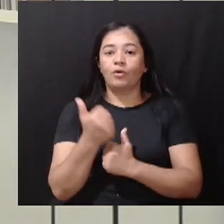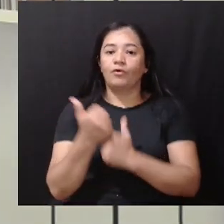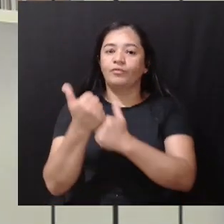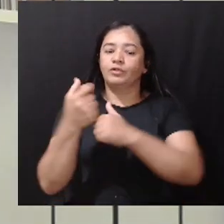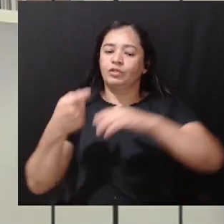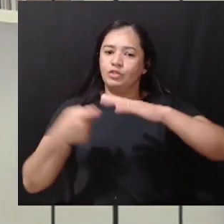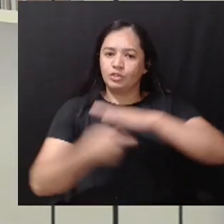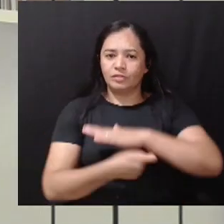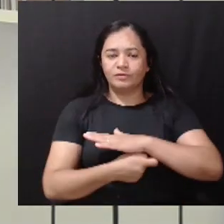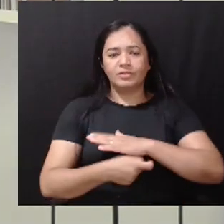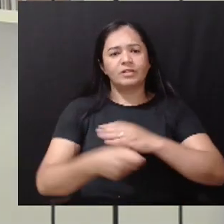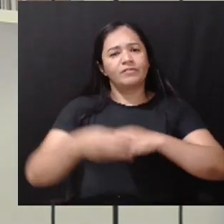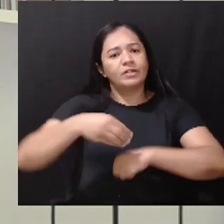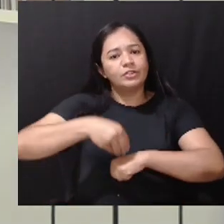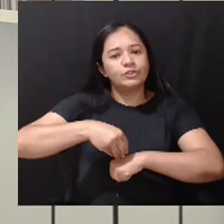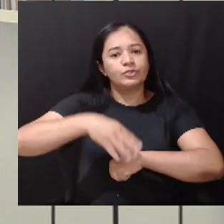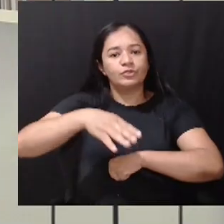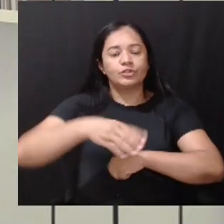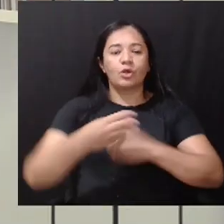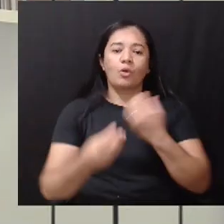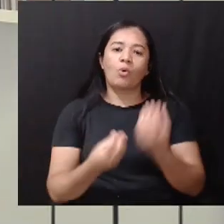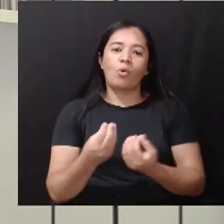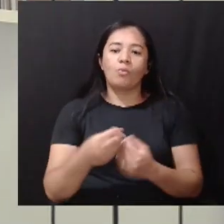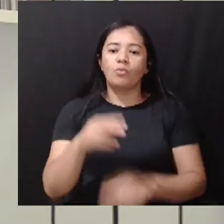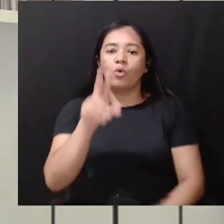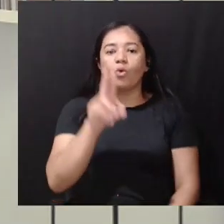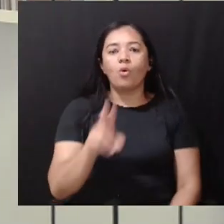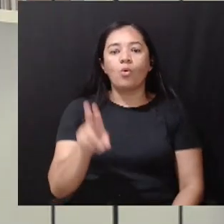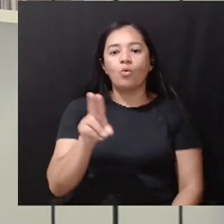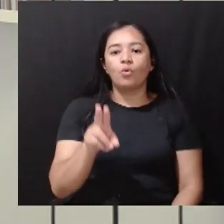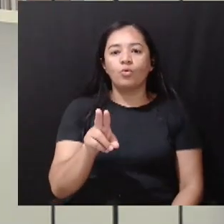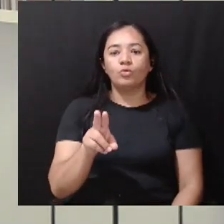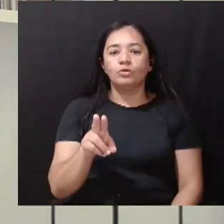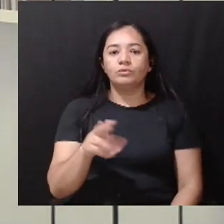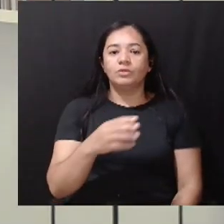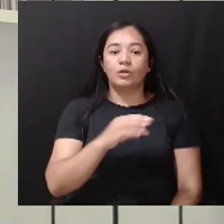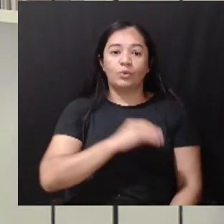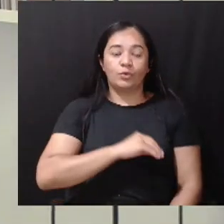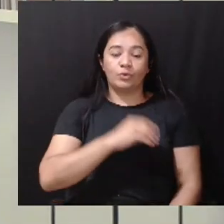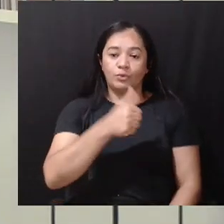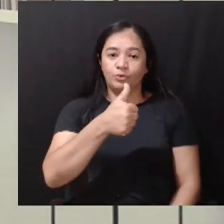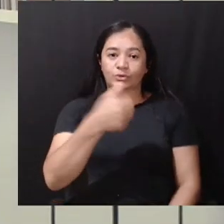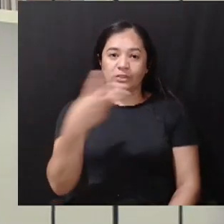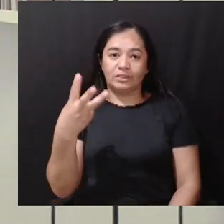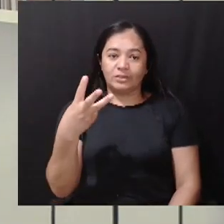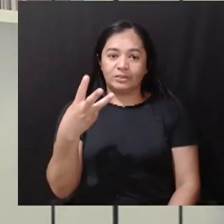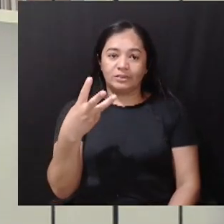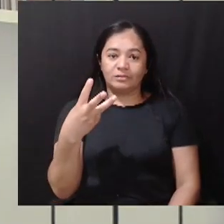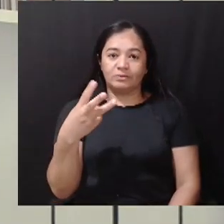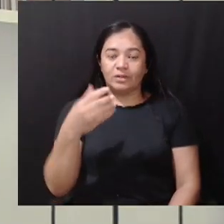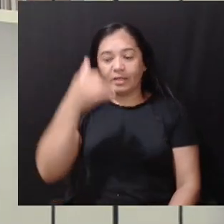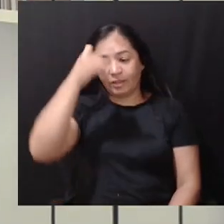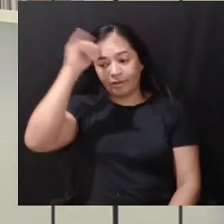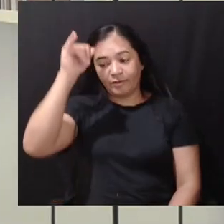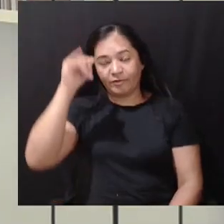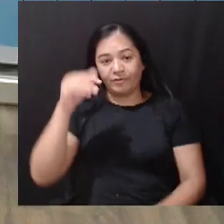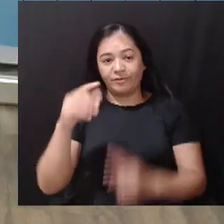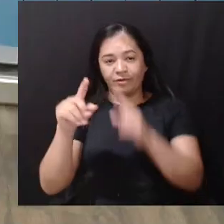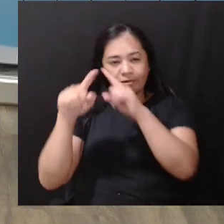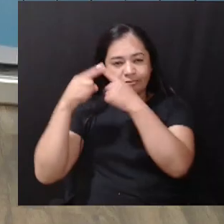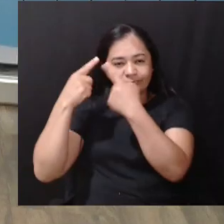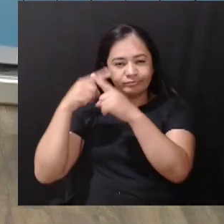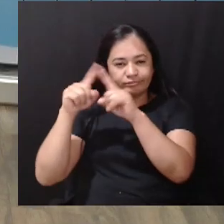que vai te dar dicas de como utilizar bem o 13º. sem cair em armadilhas